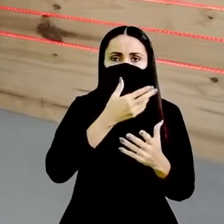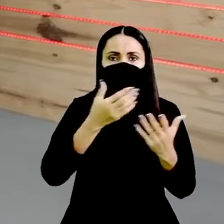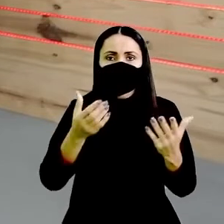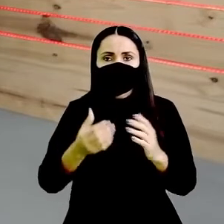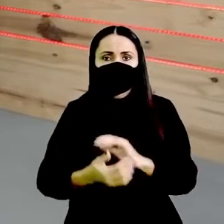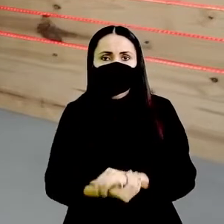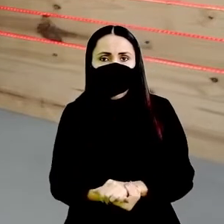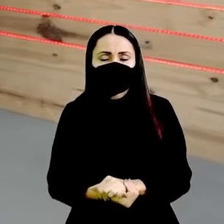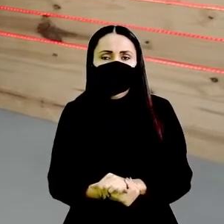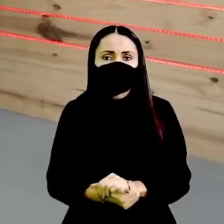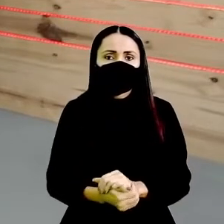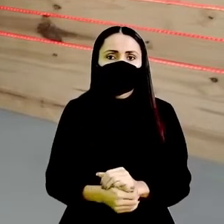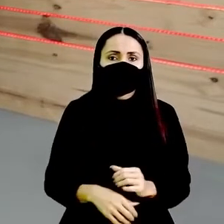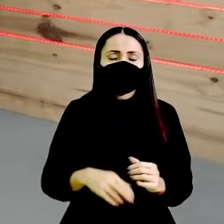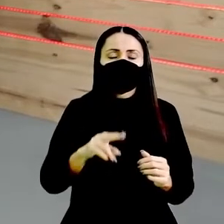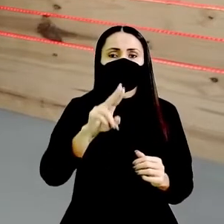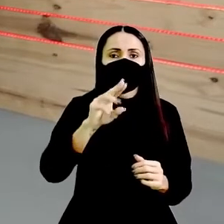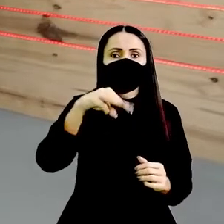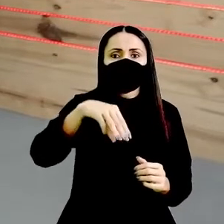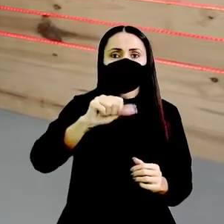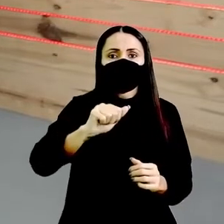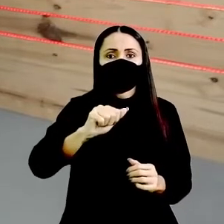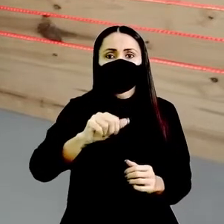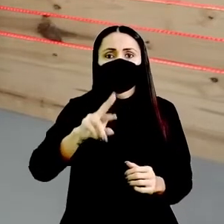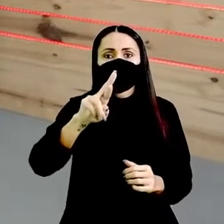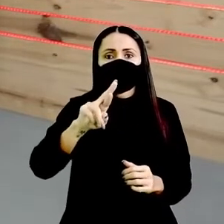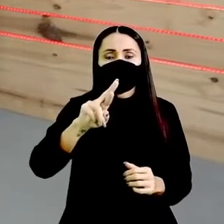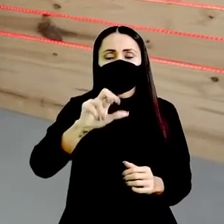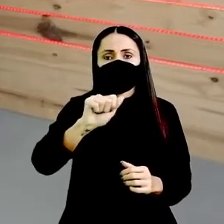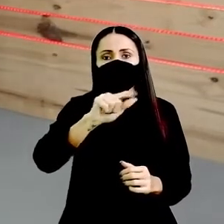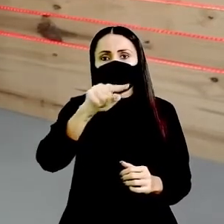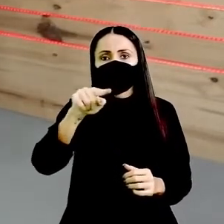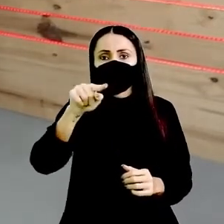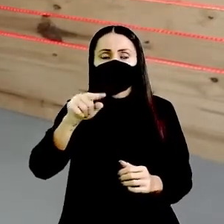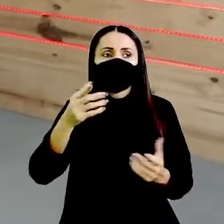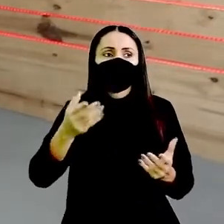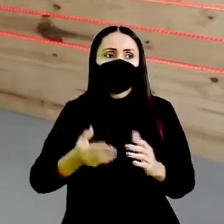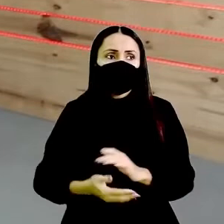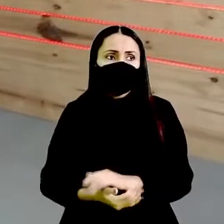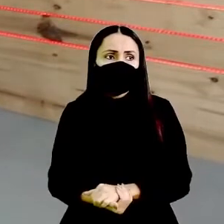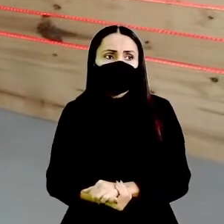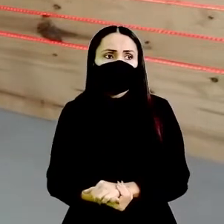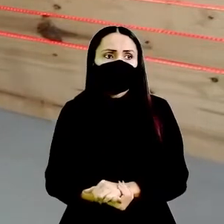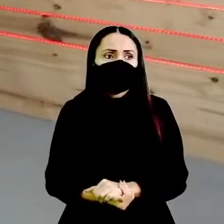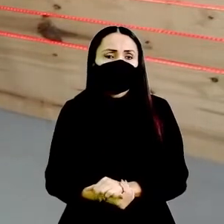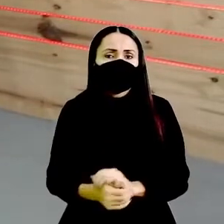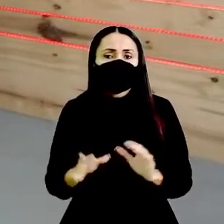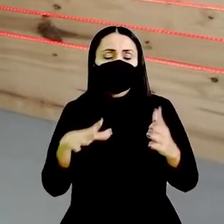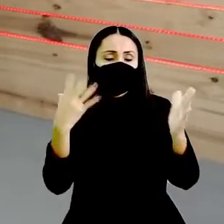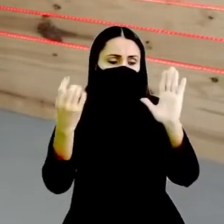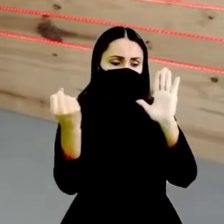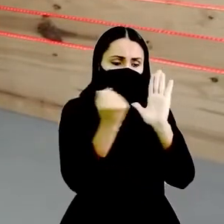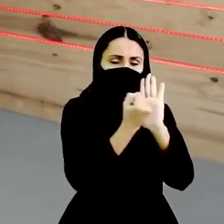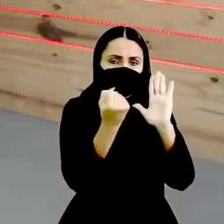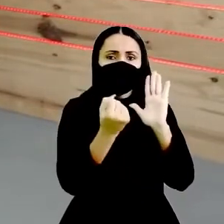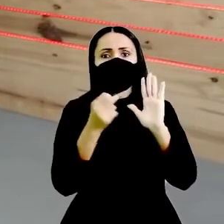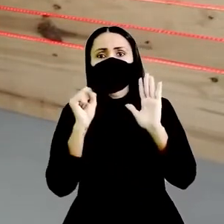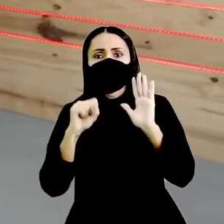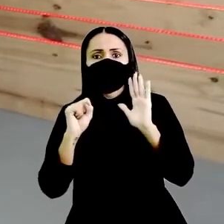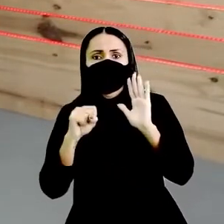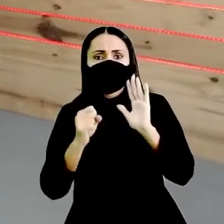imã, a palavra rã, né? Isso. Rã, o animal rã, né? Então, é uma marca nasalizadora. Você não lê orfal, Isso.